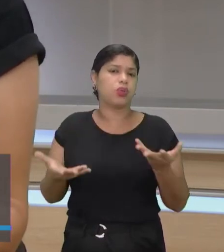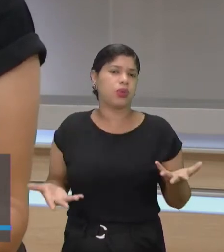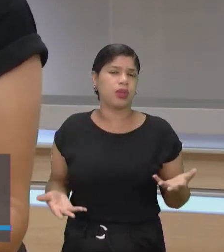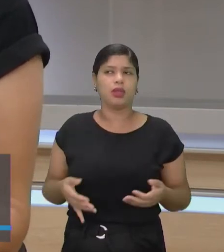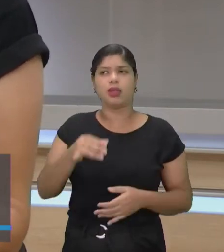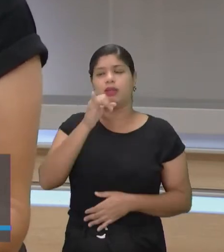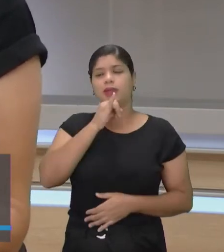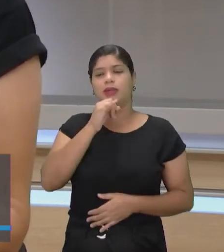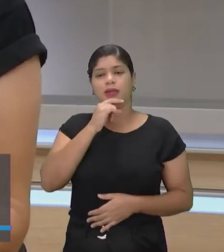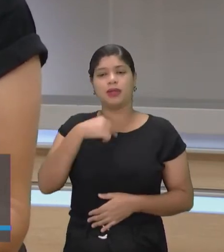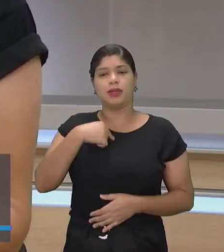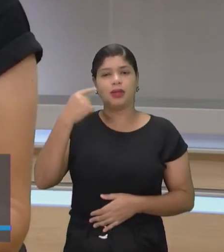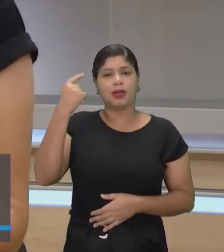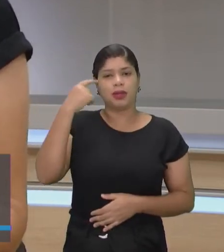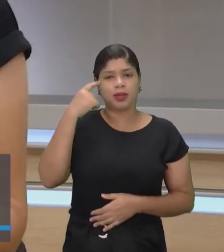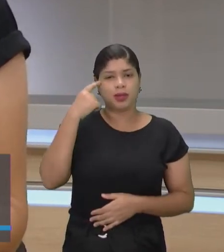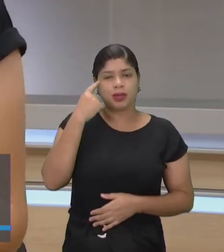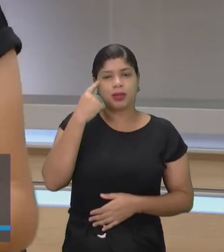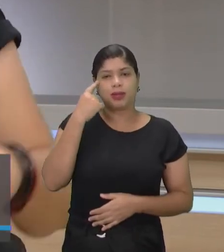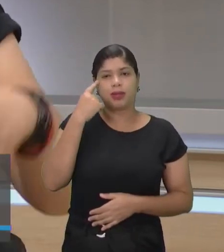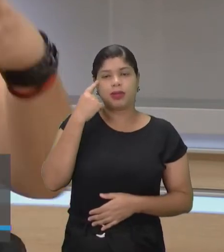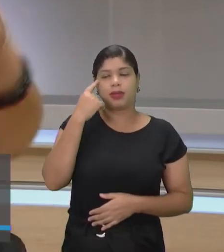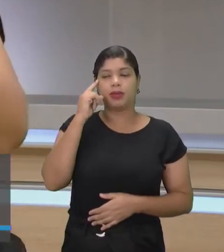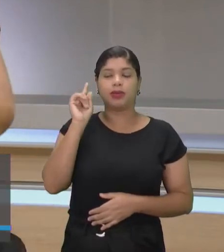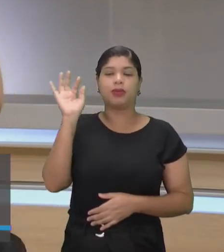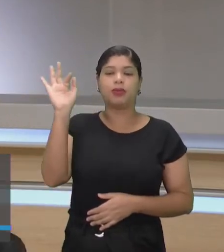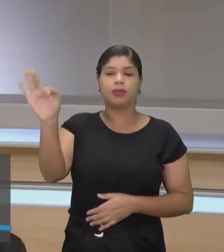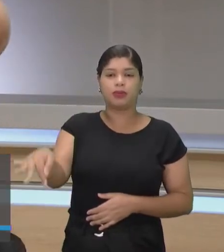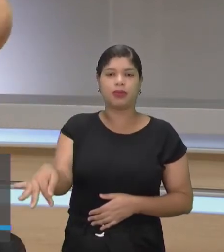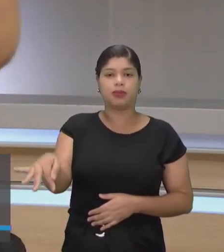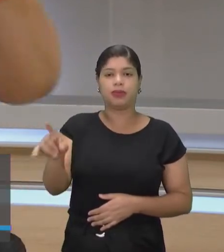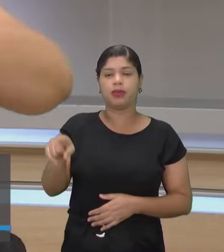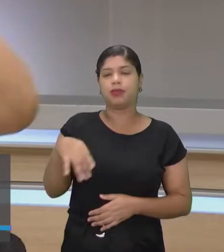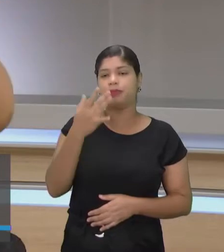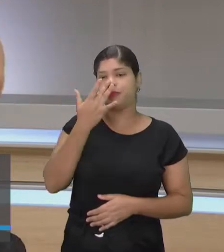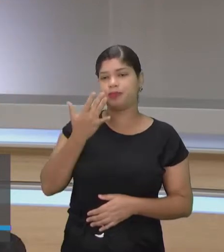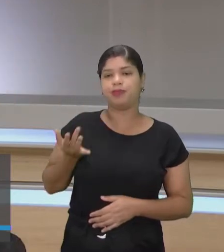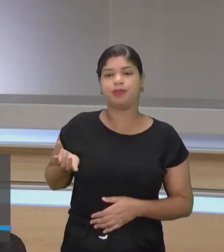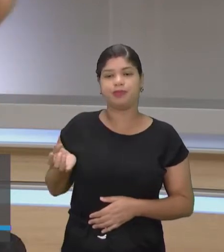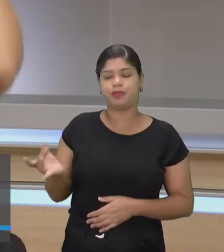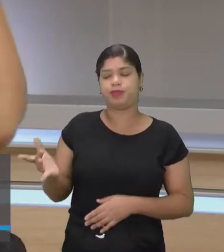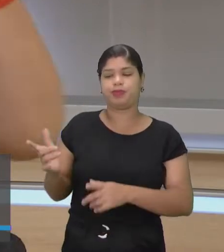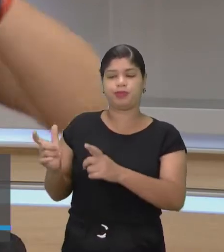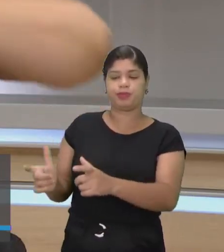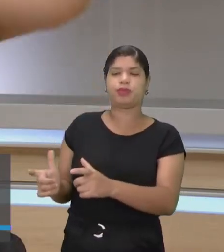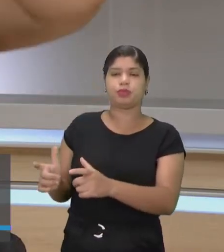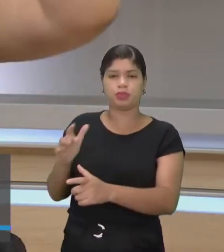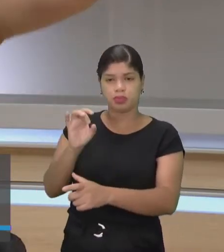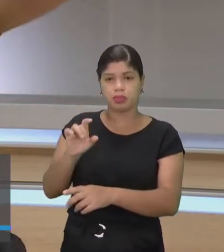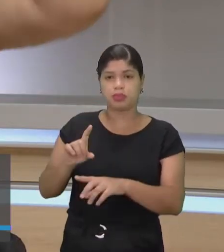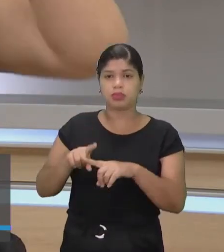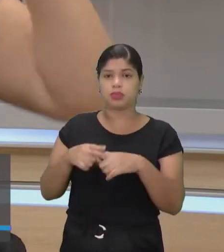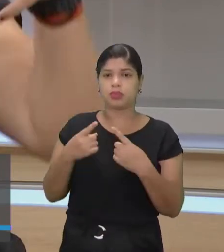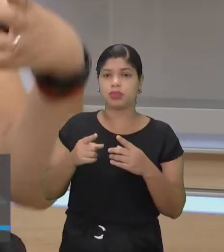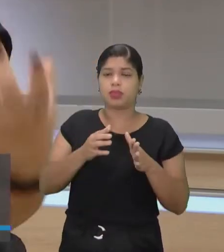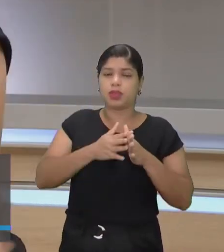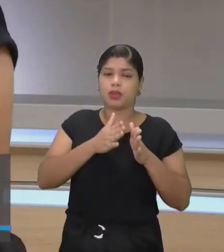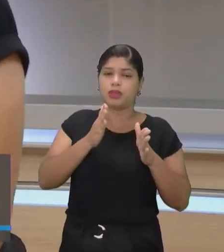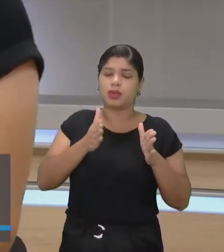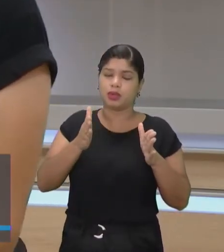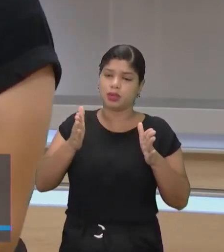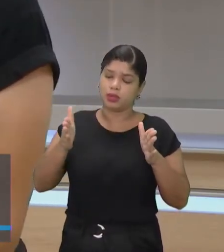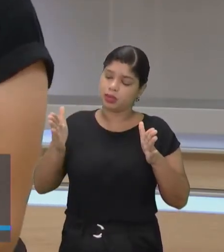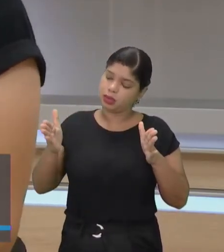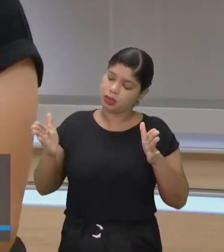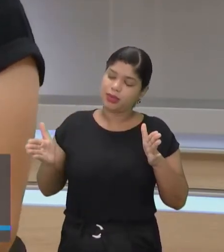vamos dizer, no final ali, né? Que é você pegar o lixo ou, enfim, jogar ele. Mas você pensar em todos os processos